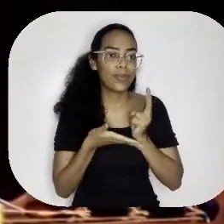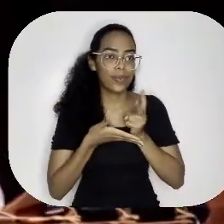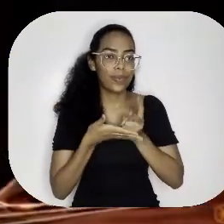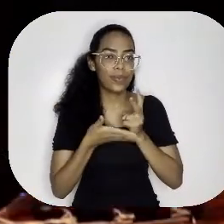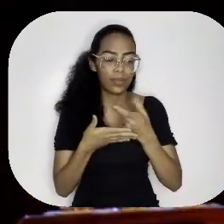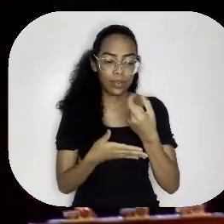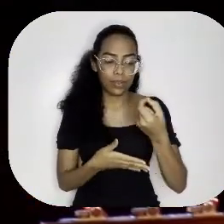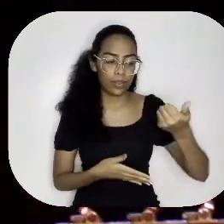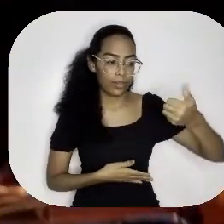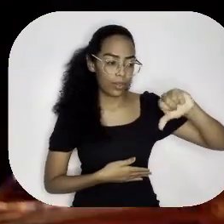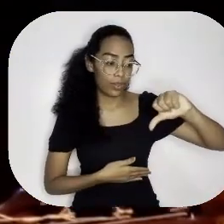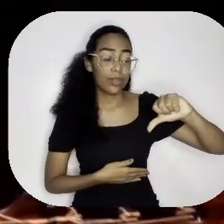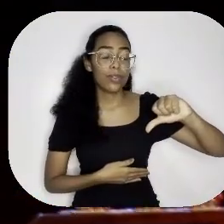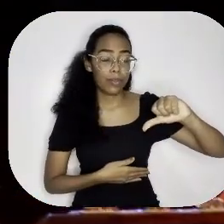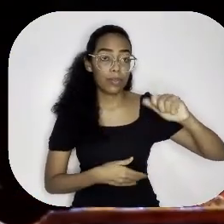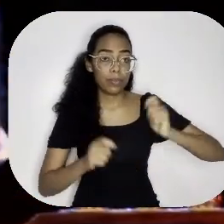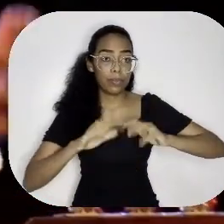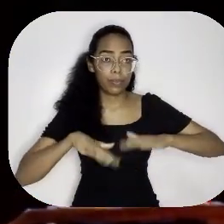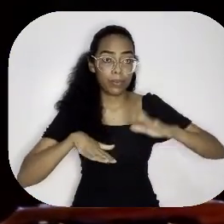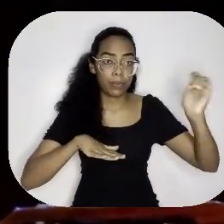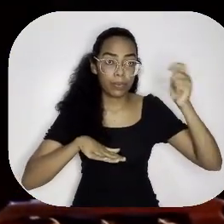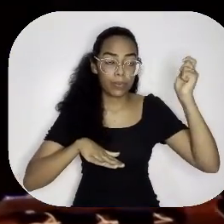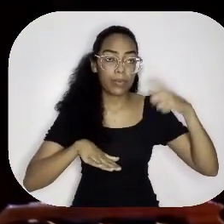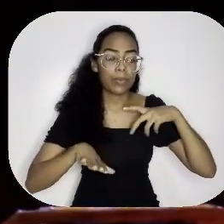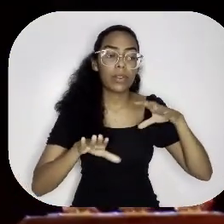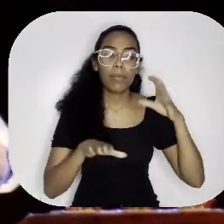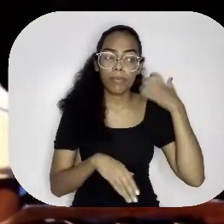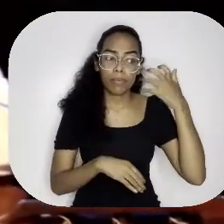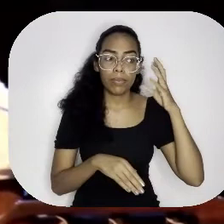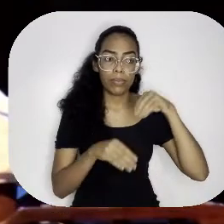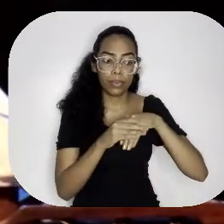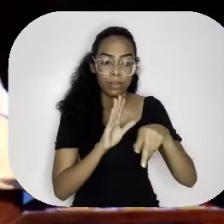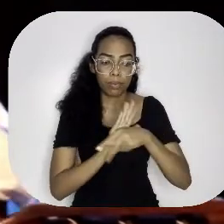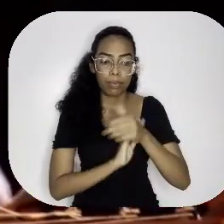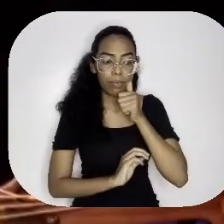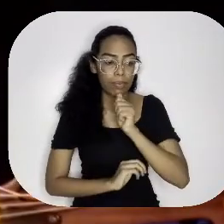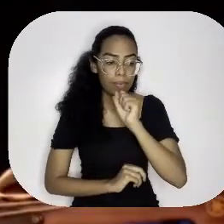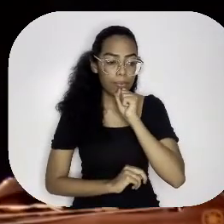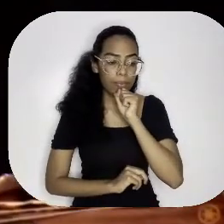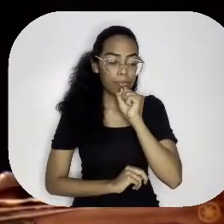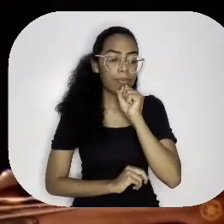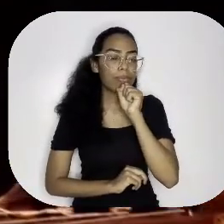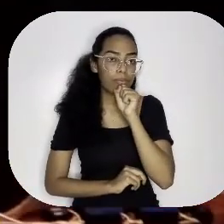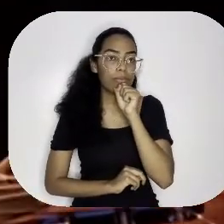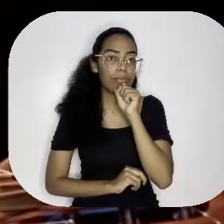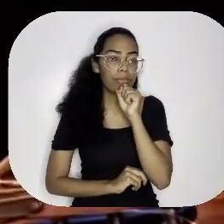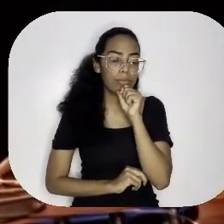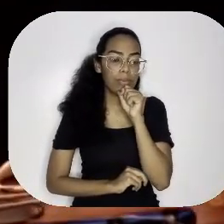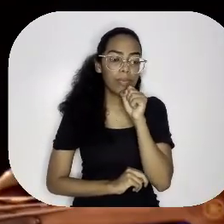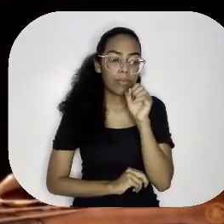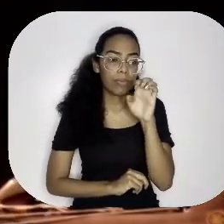Continuar, canção de 2019 Maracatu Solar, que está no disco Para Minha Mãe Iemanjá. Vamos lá,